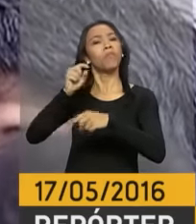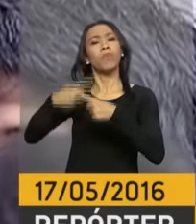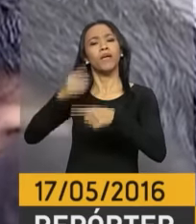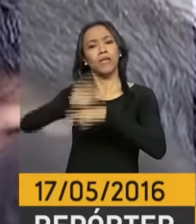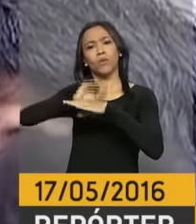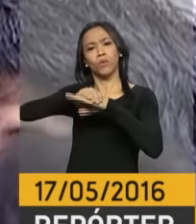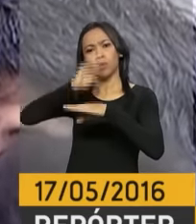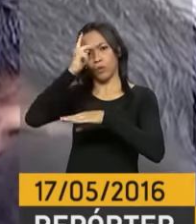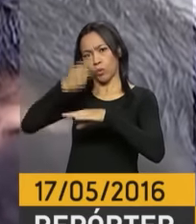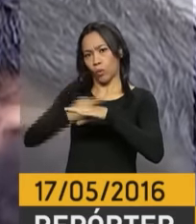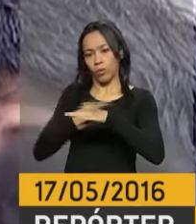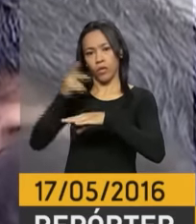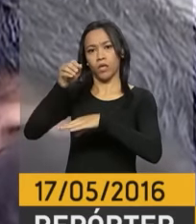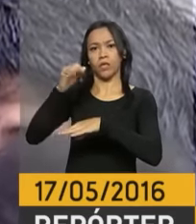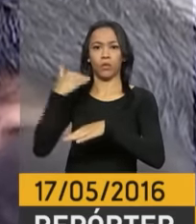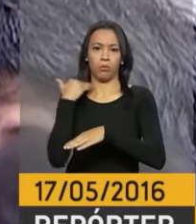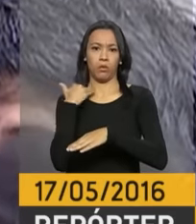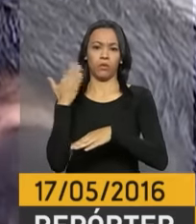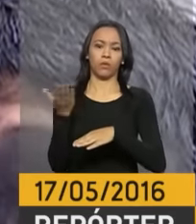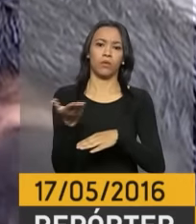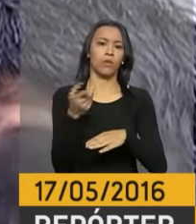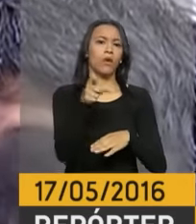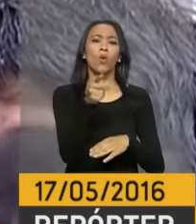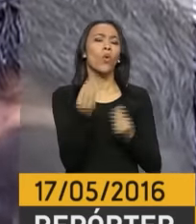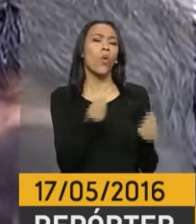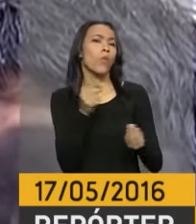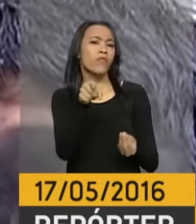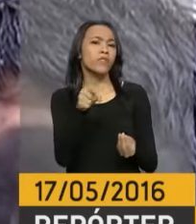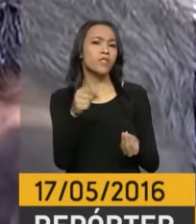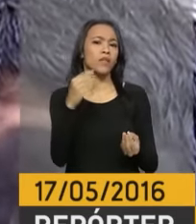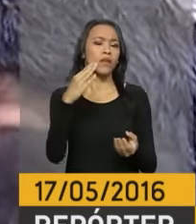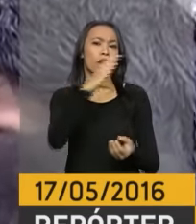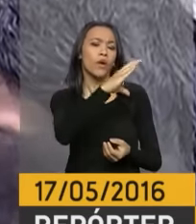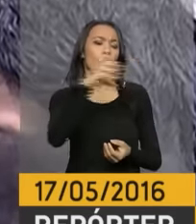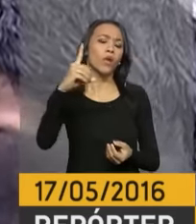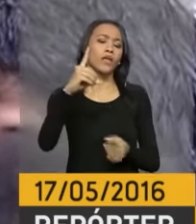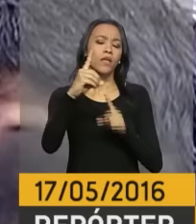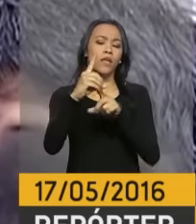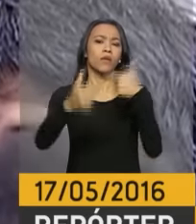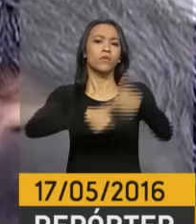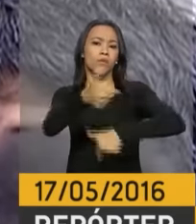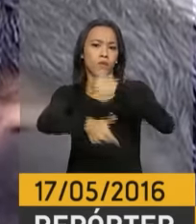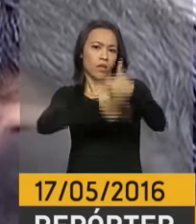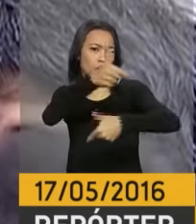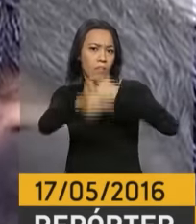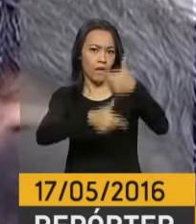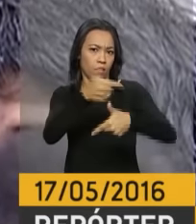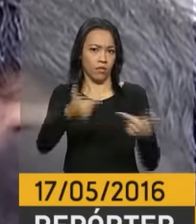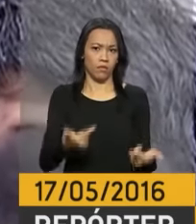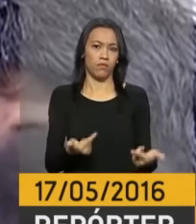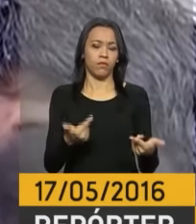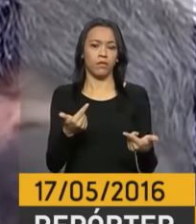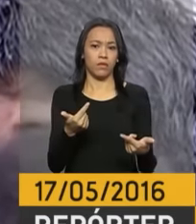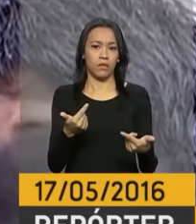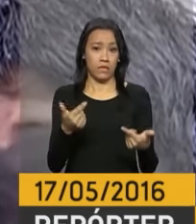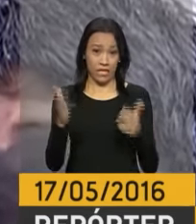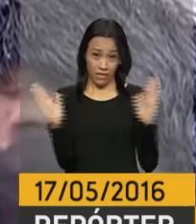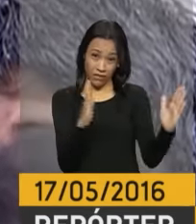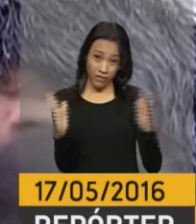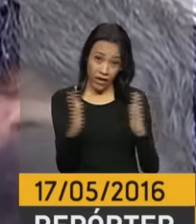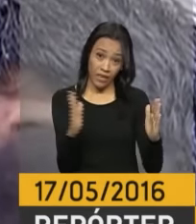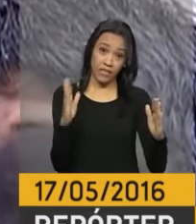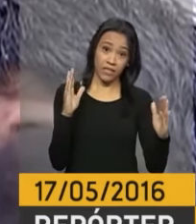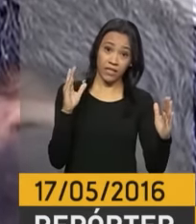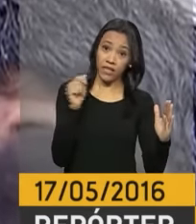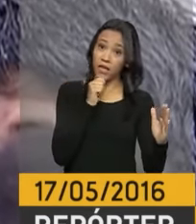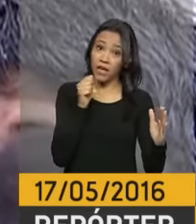de autoridade monetária, como o senhor pretende coordenar o seu trabalho com o Banco Central, principalmente nessa fase, enquanto a mudança da Constituição